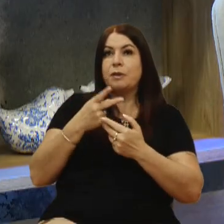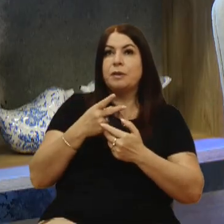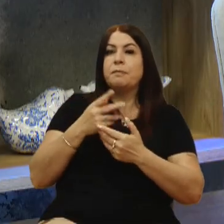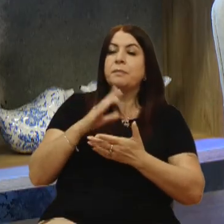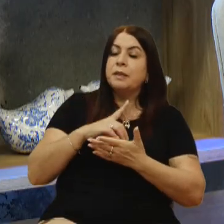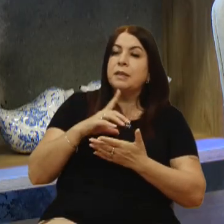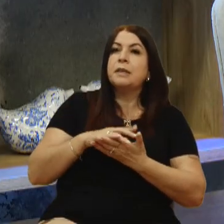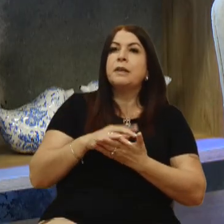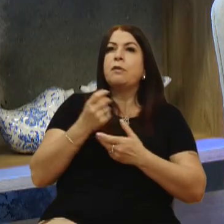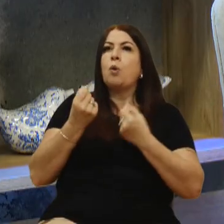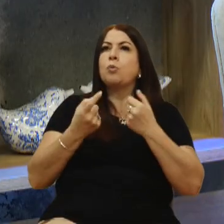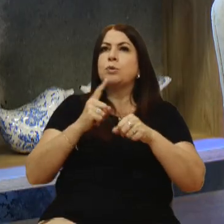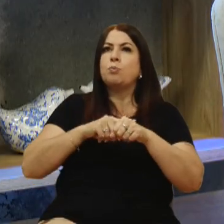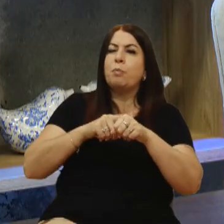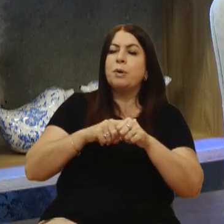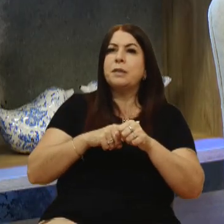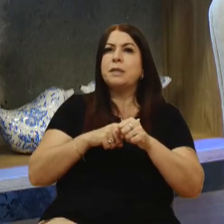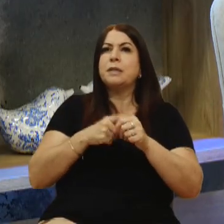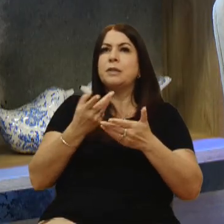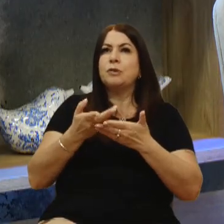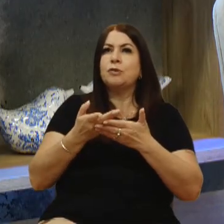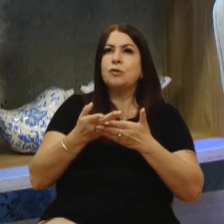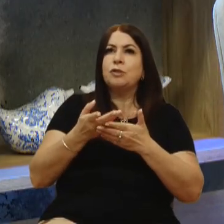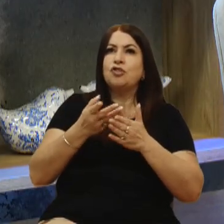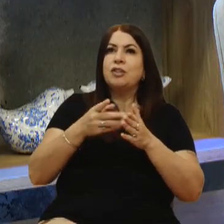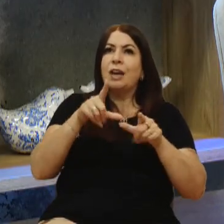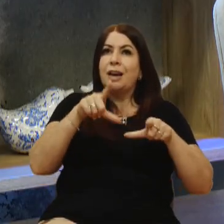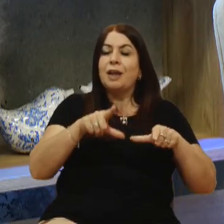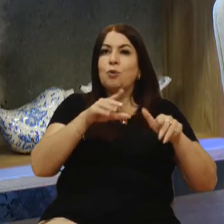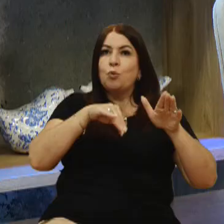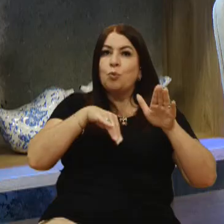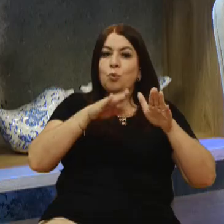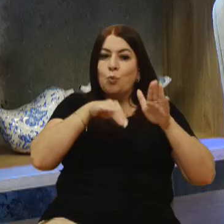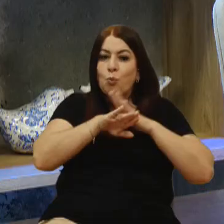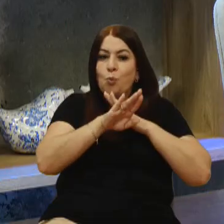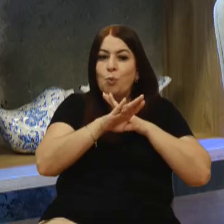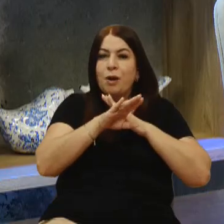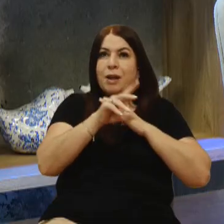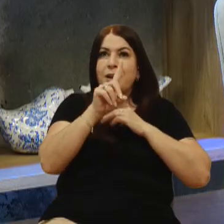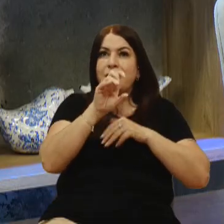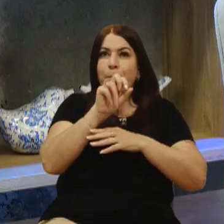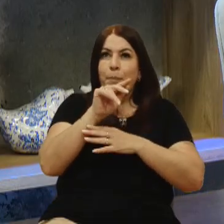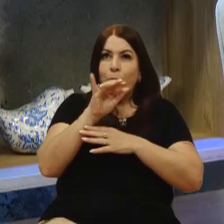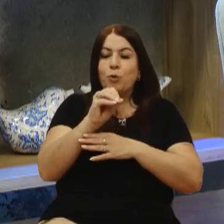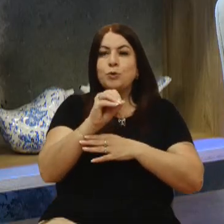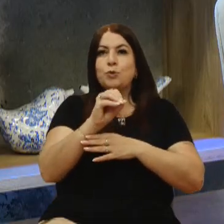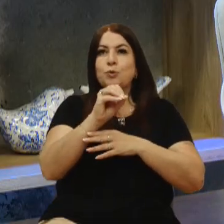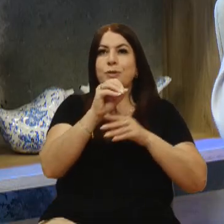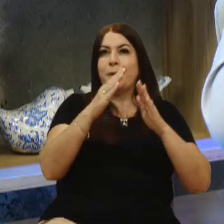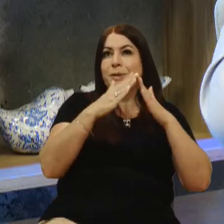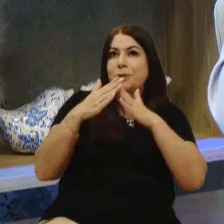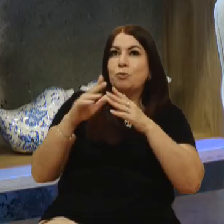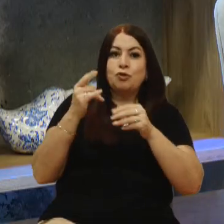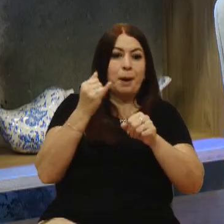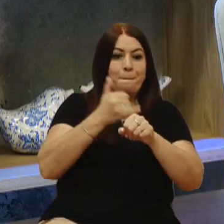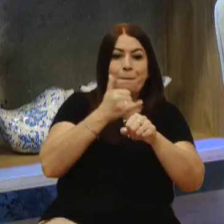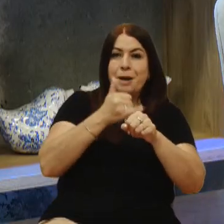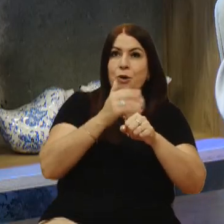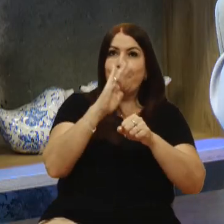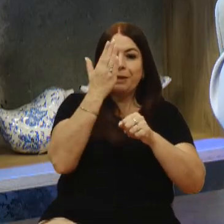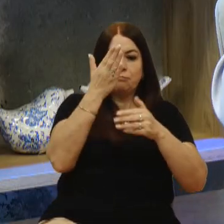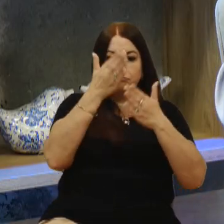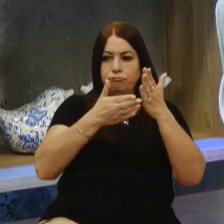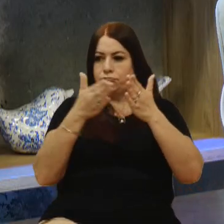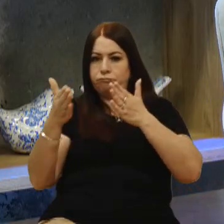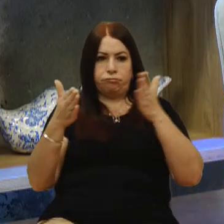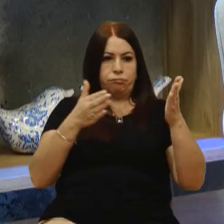teve em alguns momentos que eu chegava lá no depósito da habitação, não tinha prego, ou tinha uma madeira que a gente tinha que dividir em 2 ou